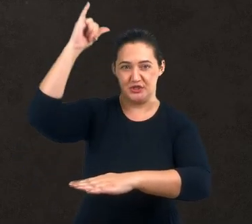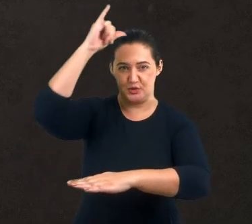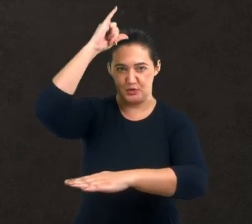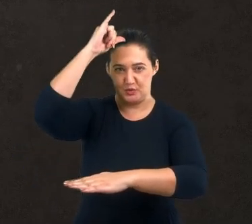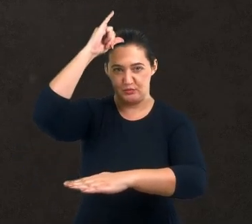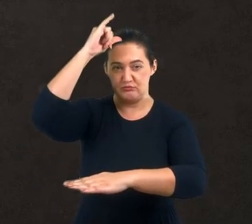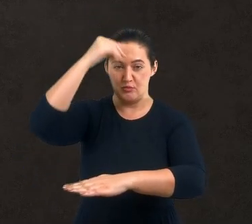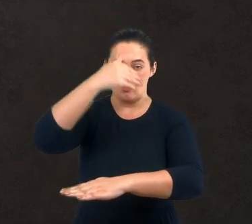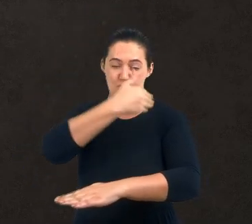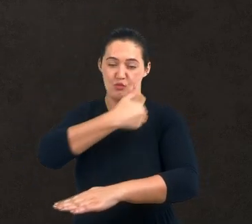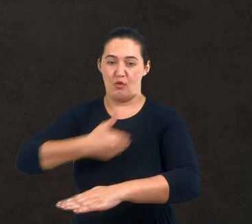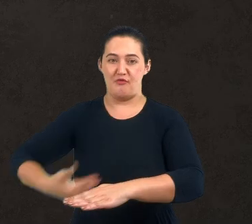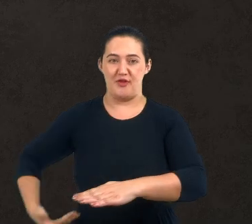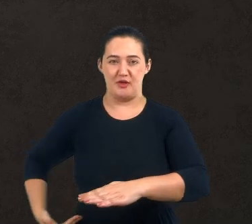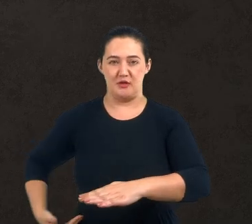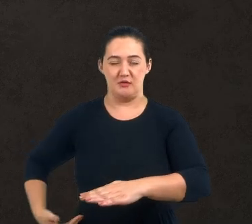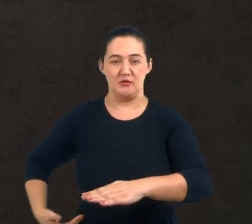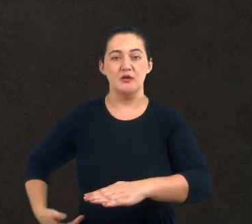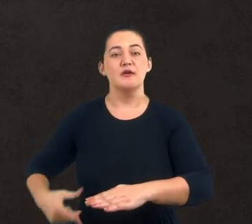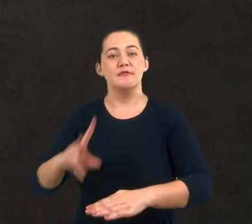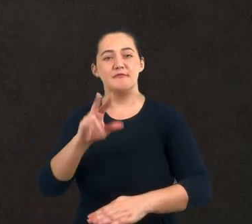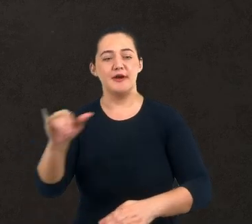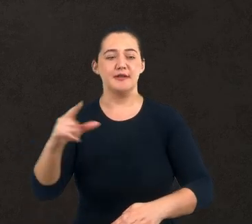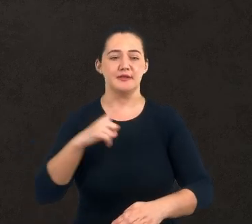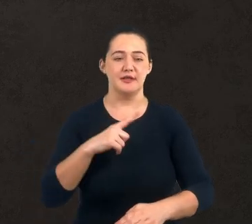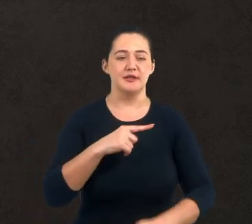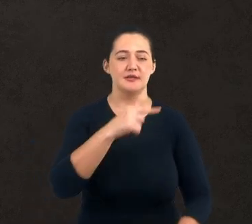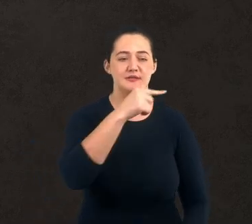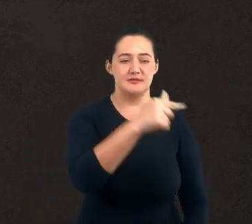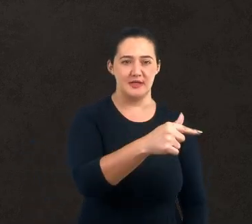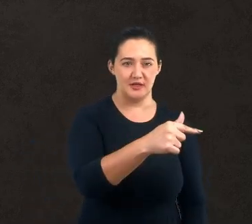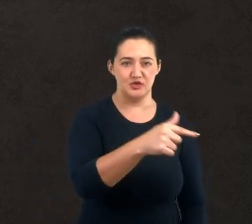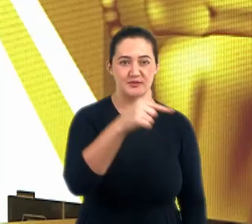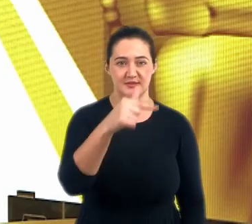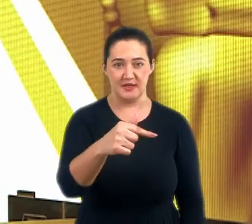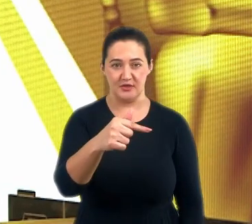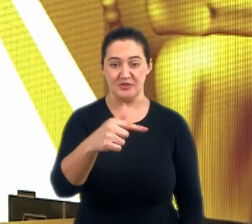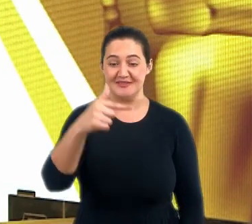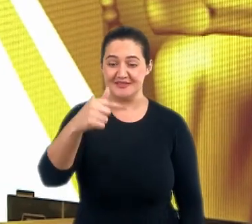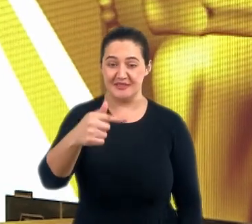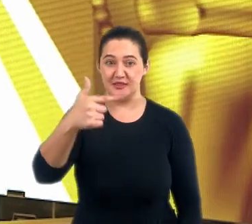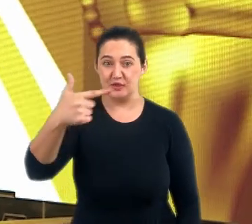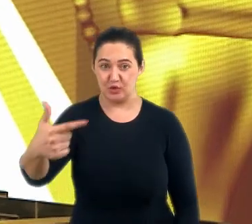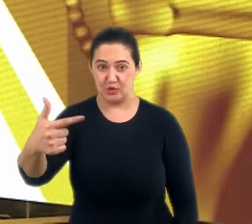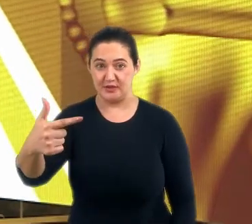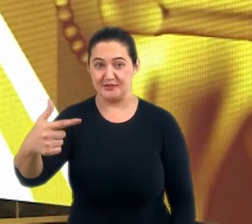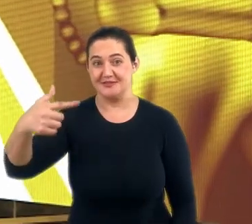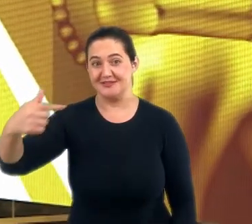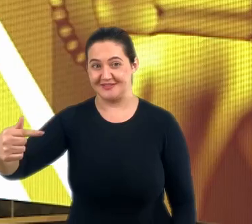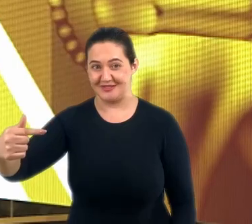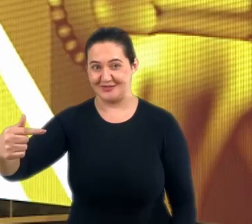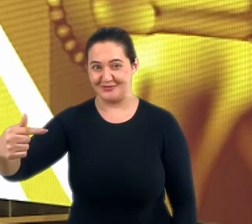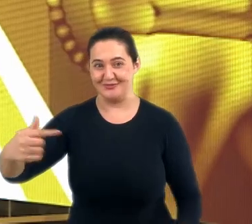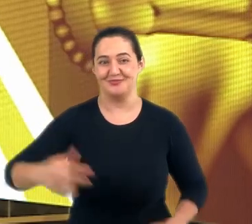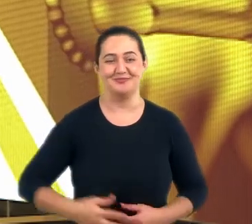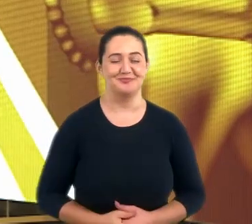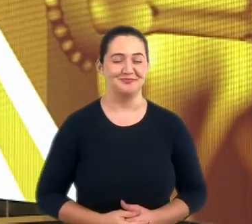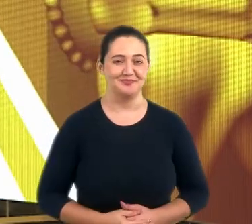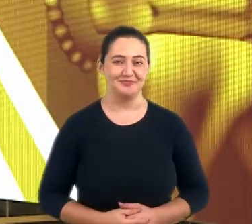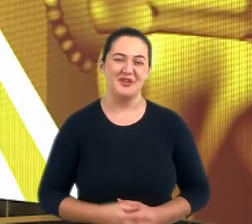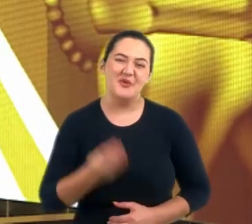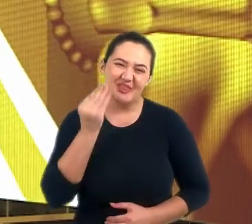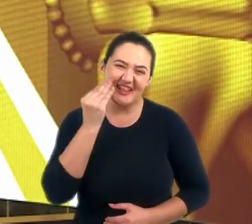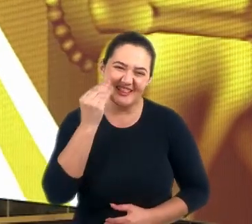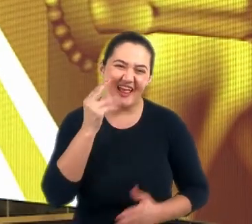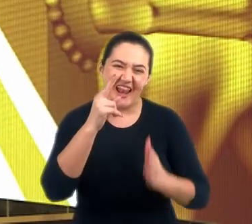7 setes e 62 setes. Eu procurei ler aqui, obedecendo como